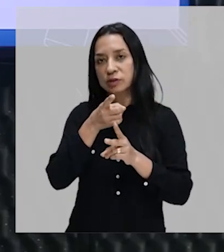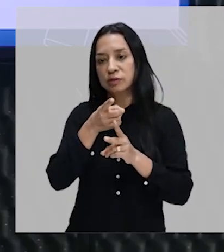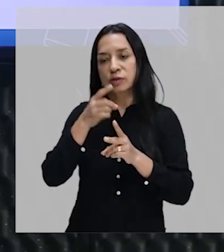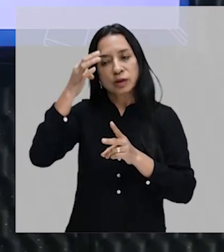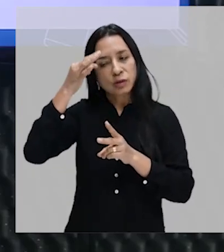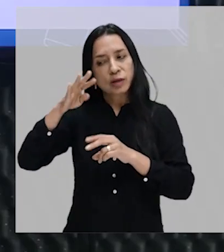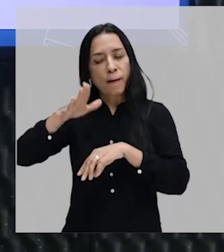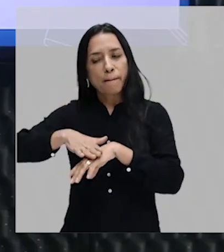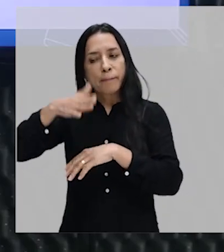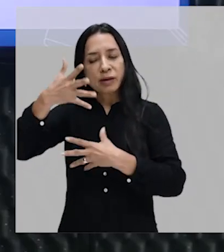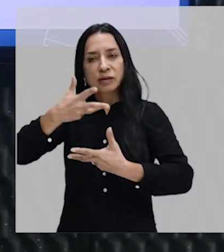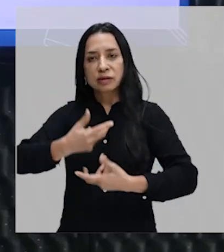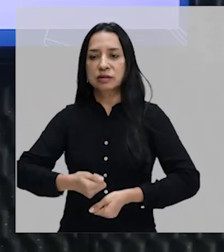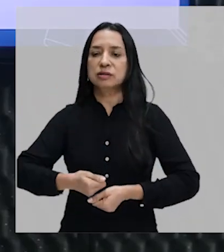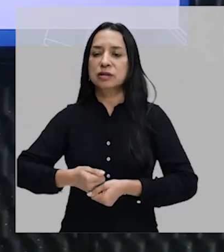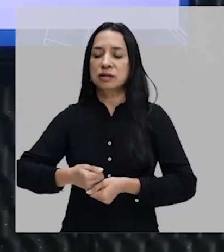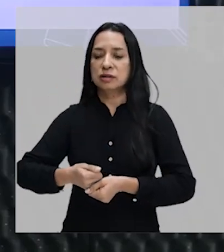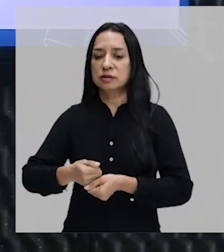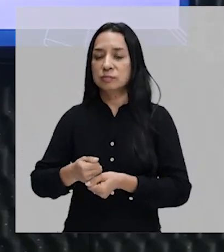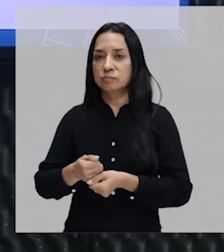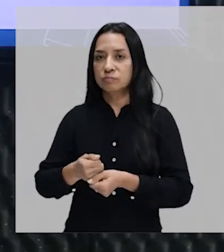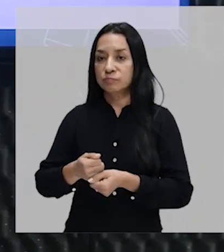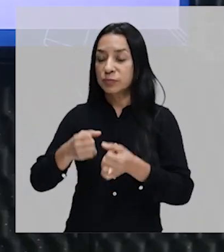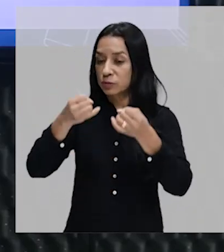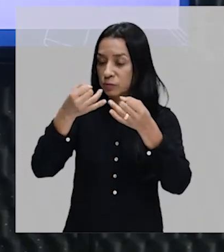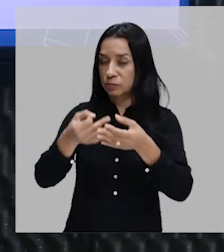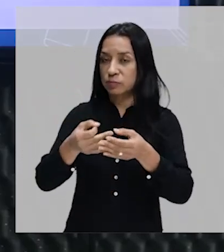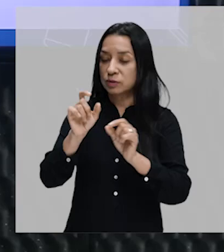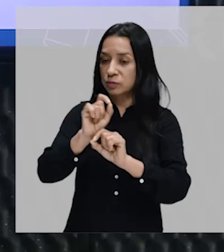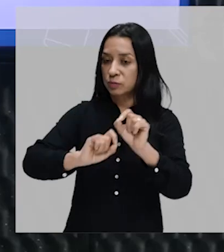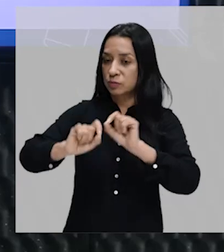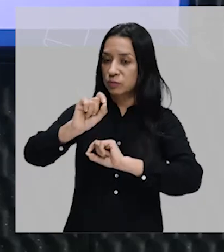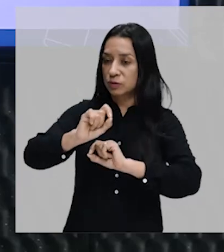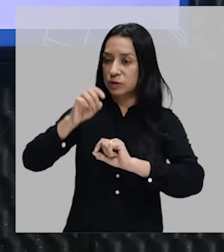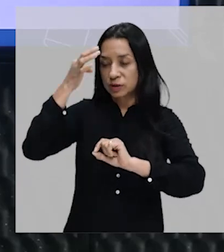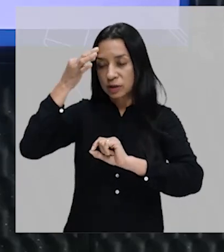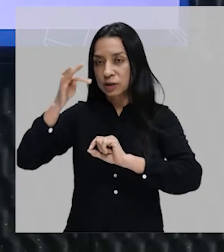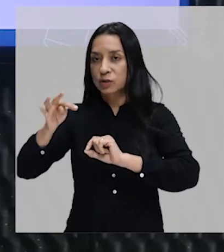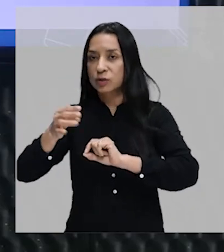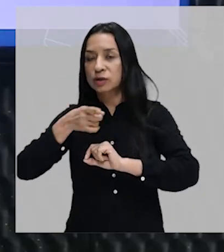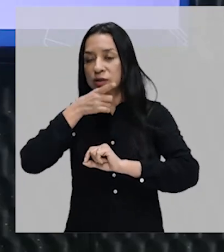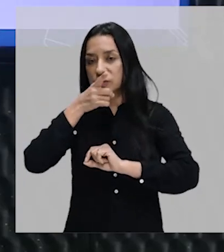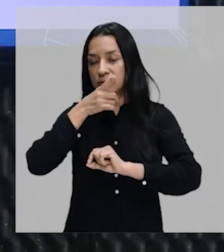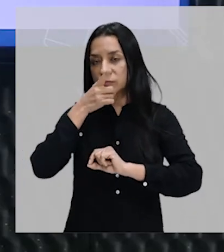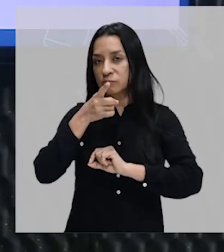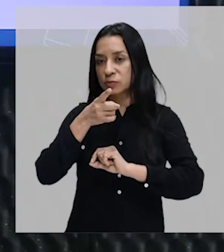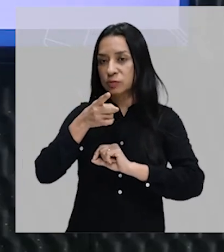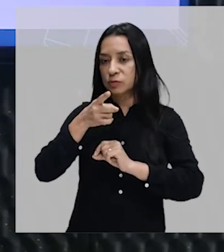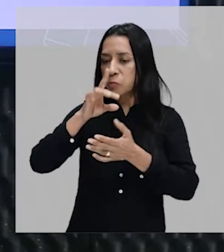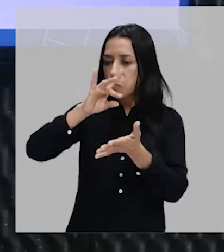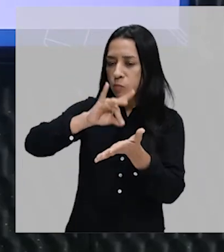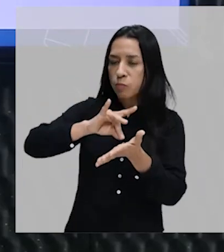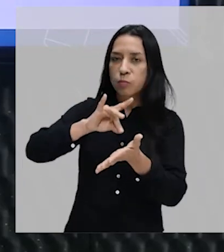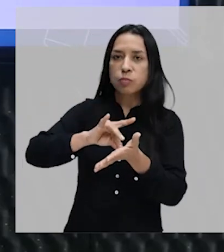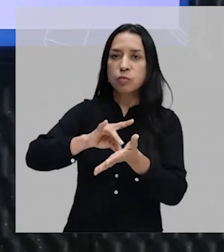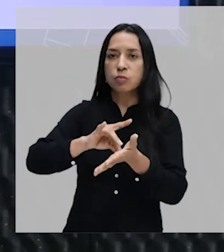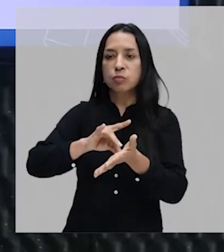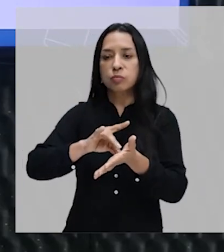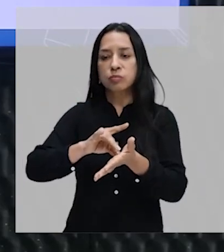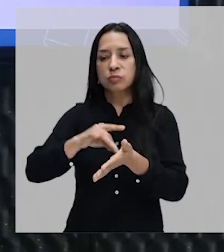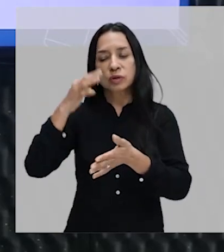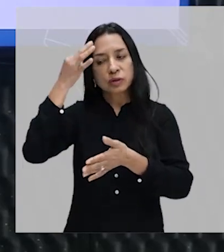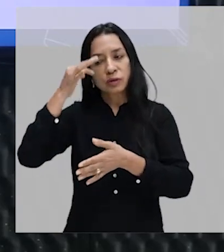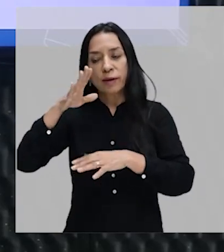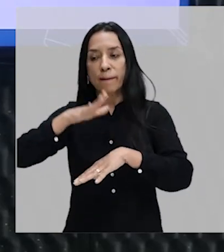você que essa teoria do darwinismo puro, ele não é ainda a teoria mais aceita, e